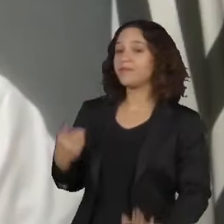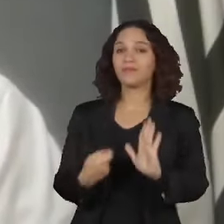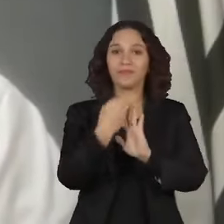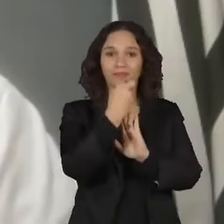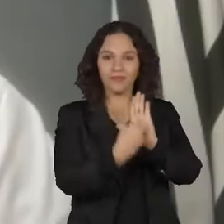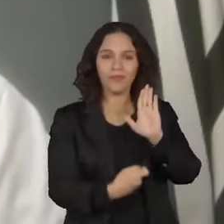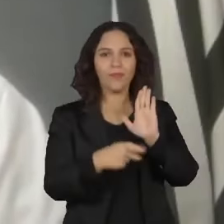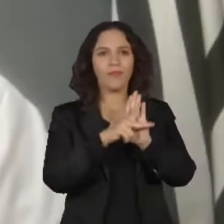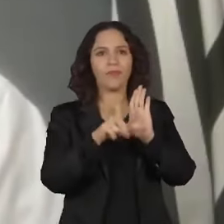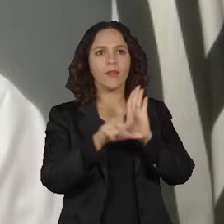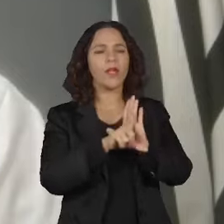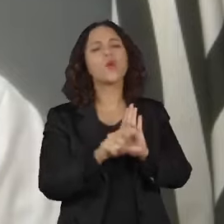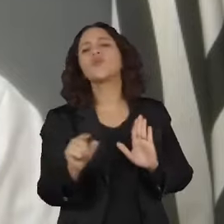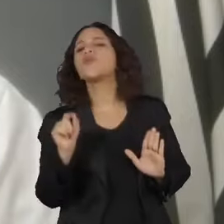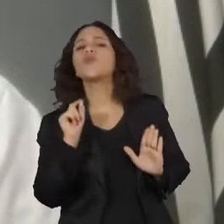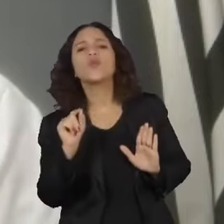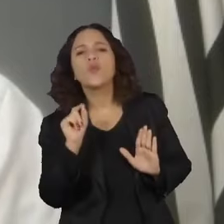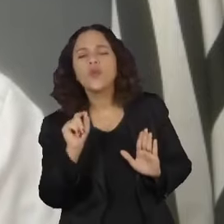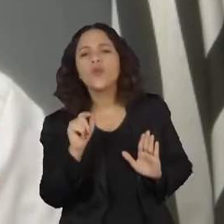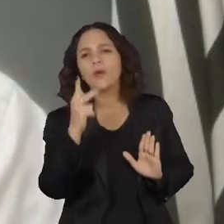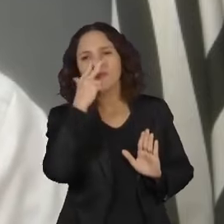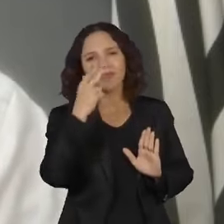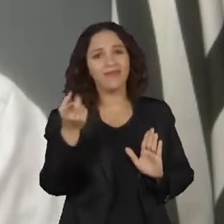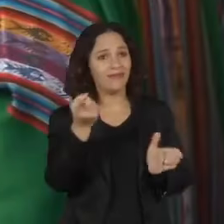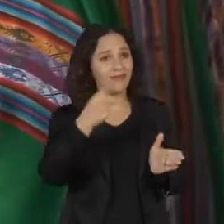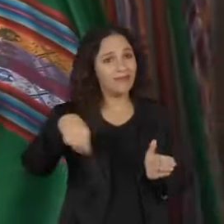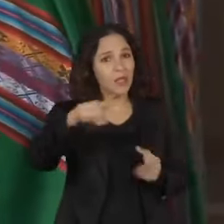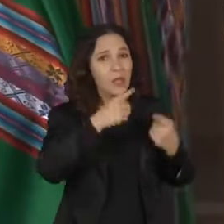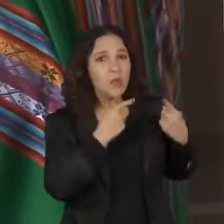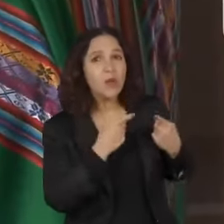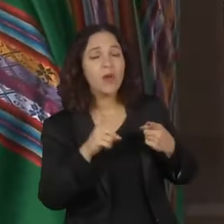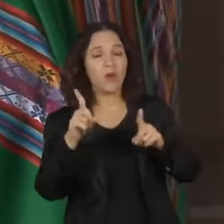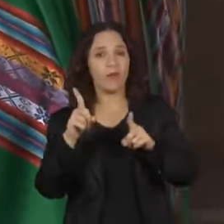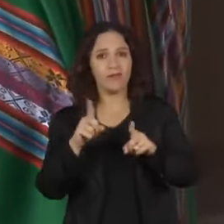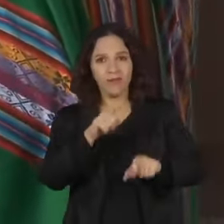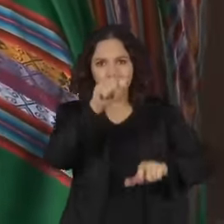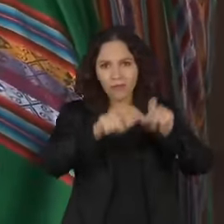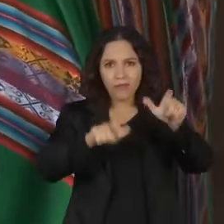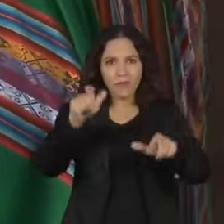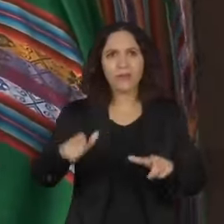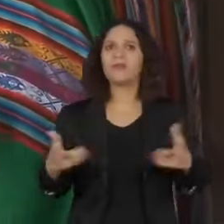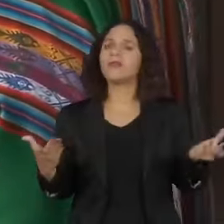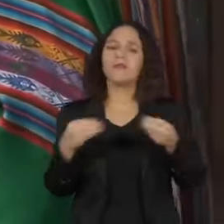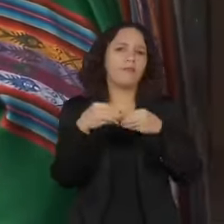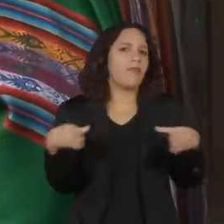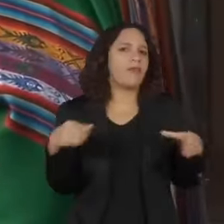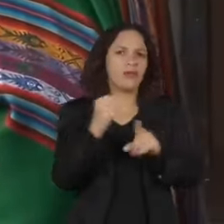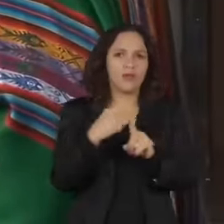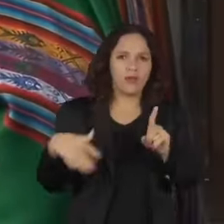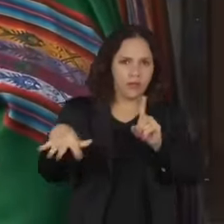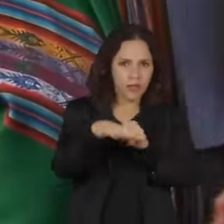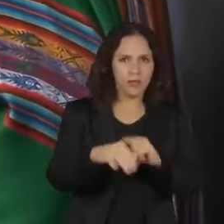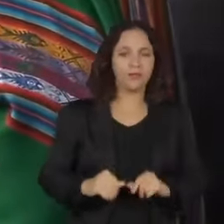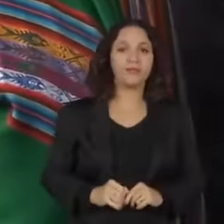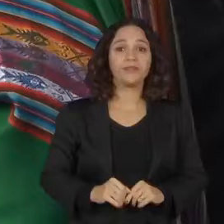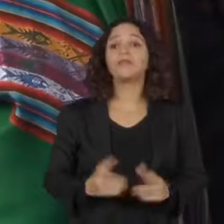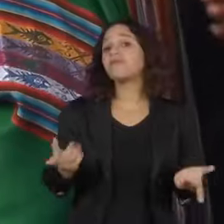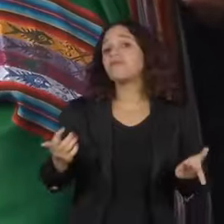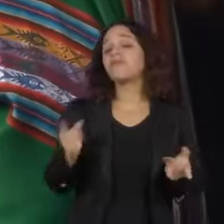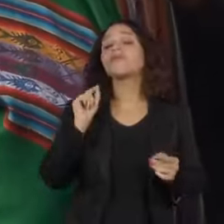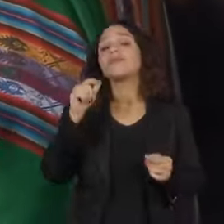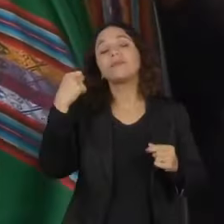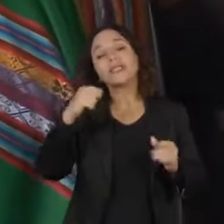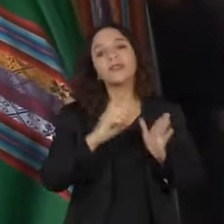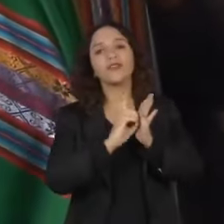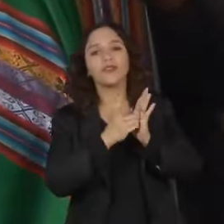projeto justifica o PL atacando quem distribui comida para ele um desserviço à sociedade o objetivo argumenta é criar